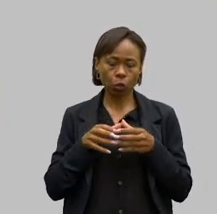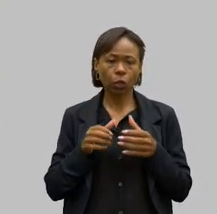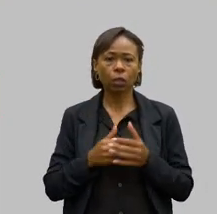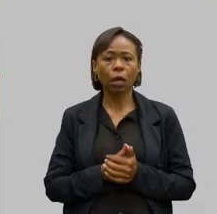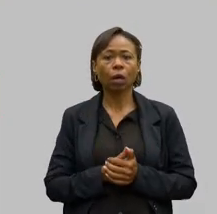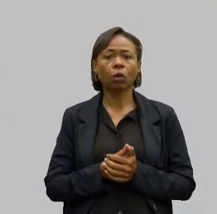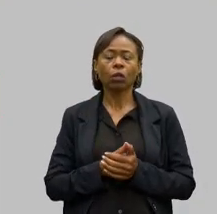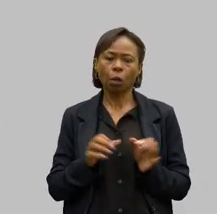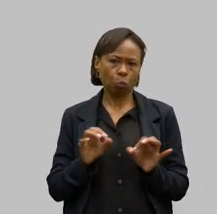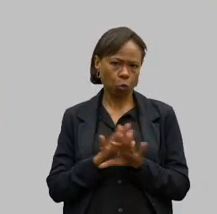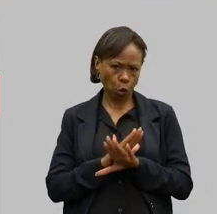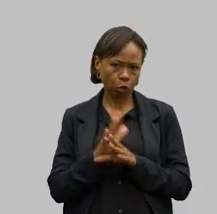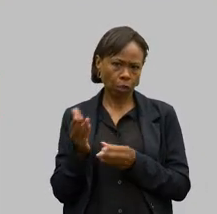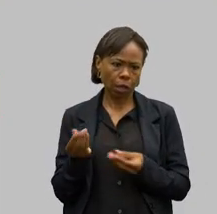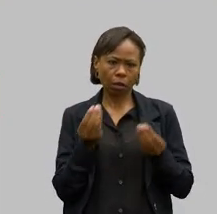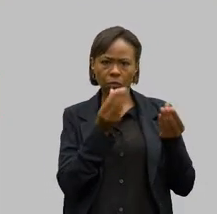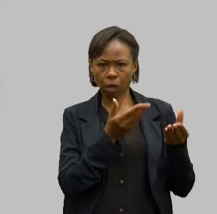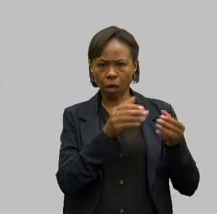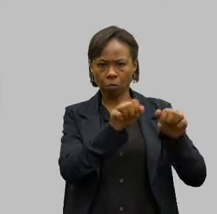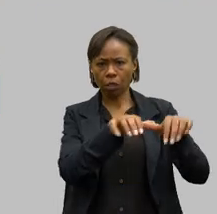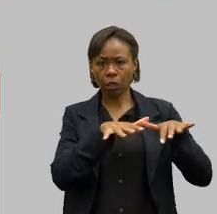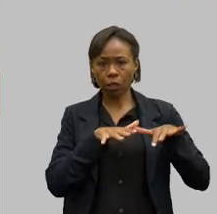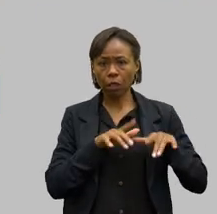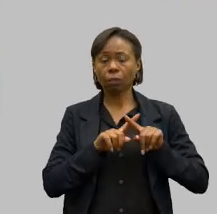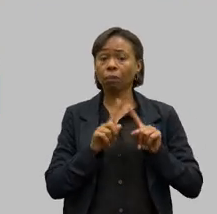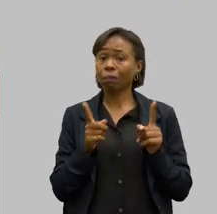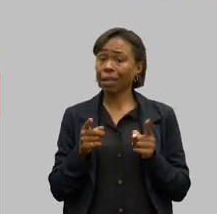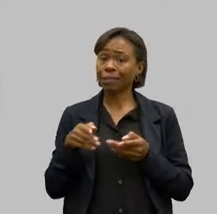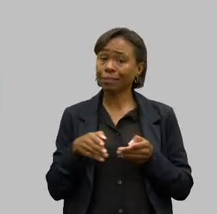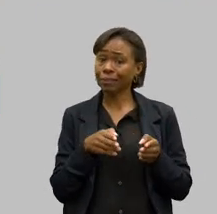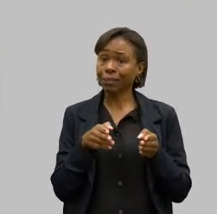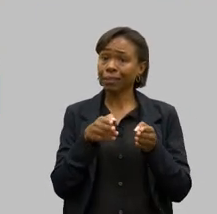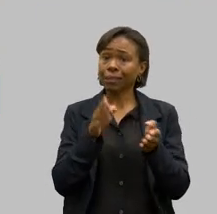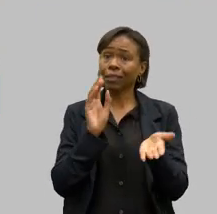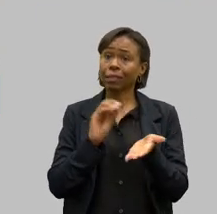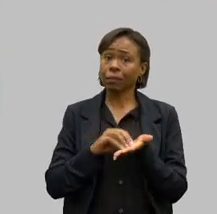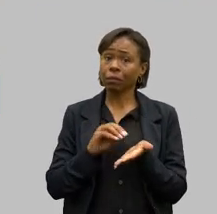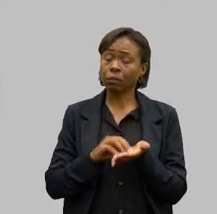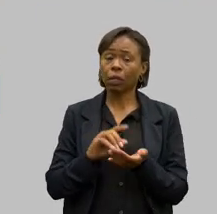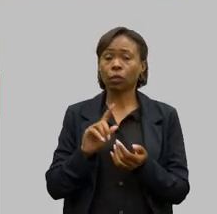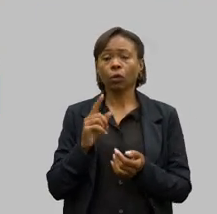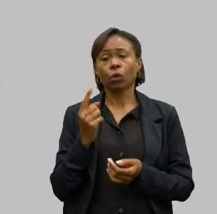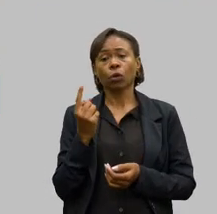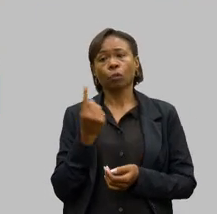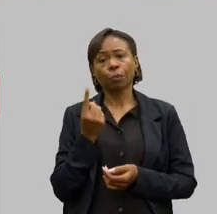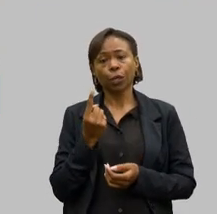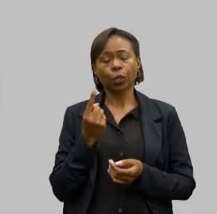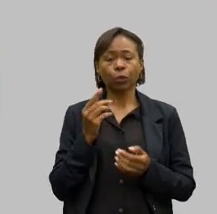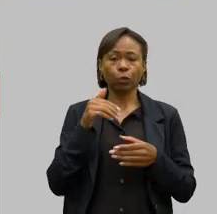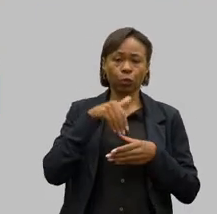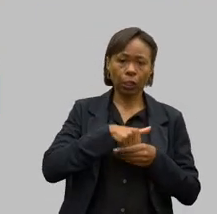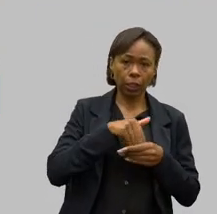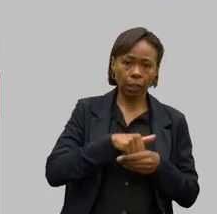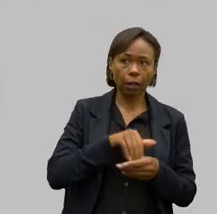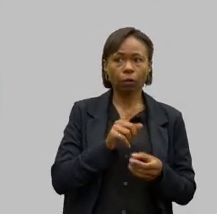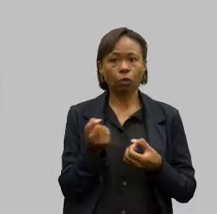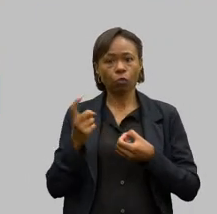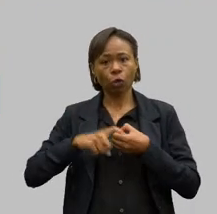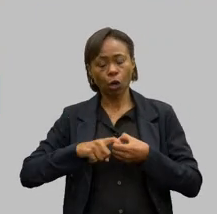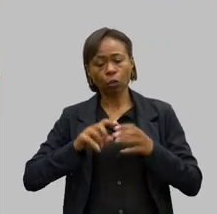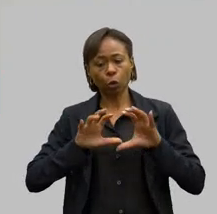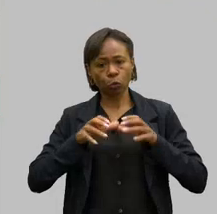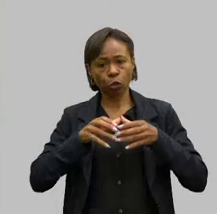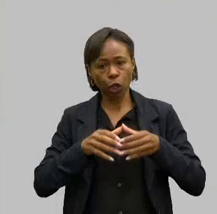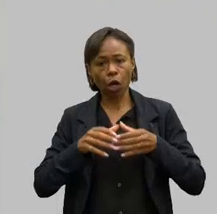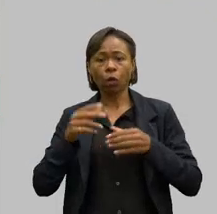para plenário, mas ainda tem um grande caminho pela frente, votação em primeiro turno, volta para a comissão, votação em segundo turno,